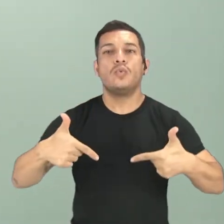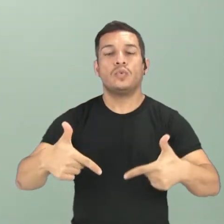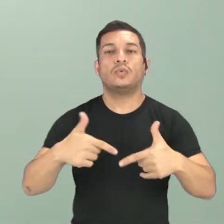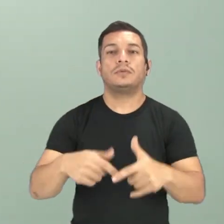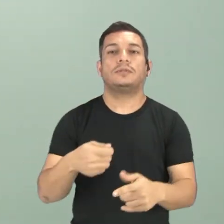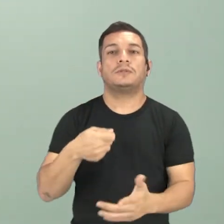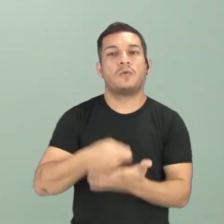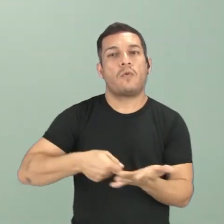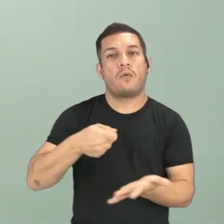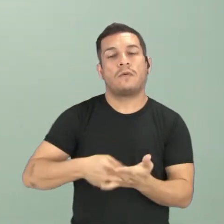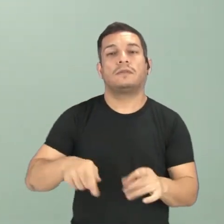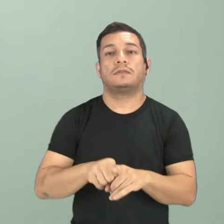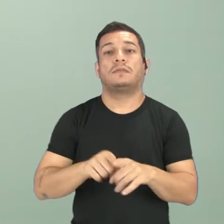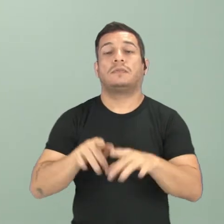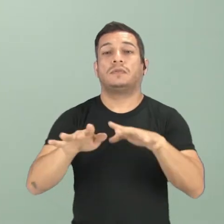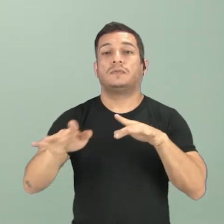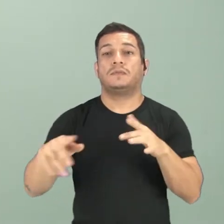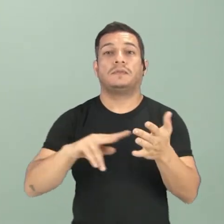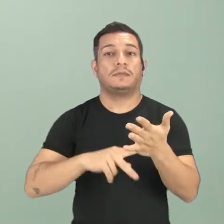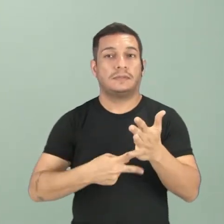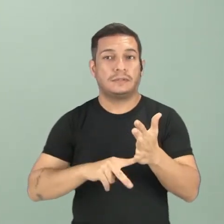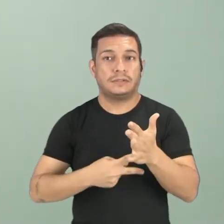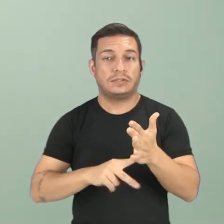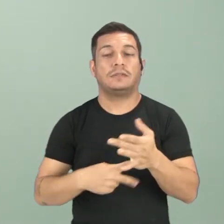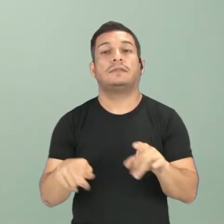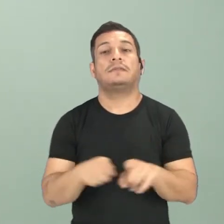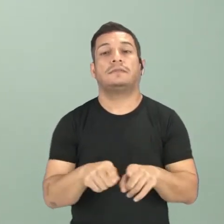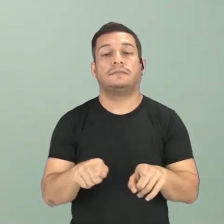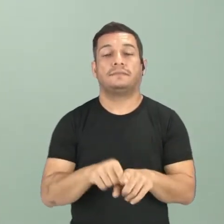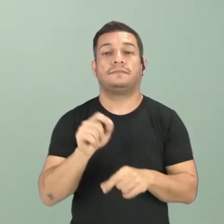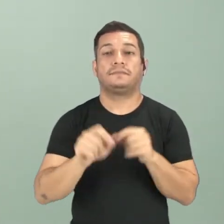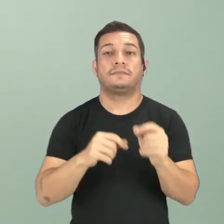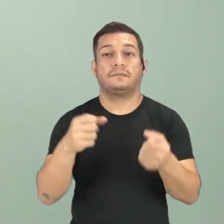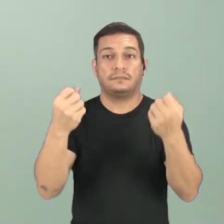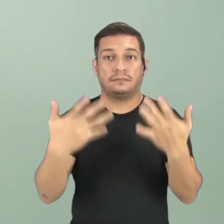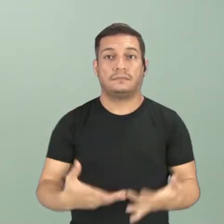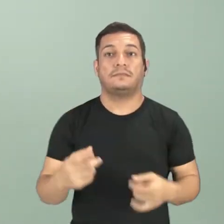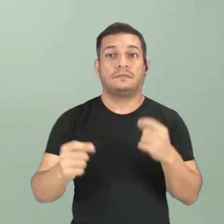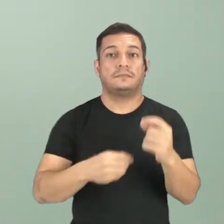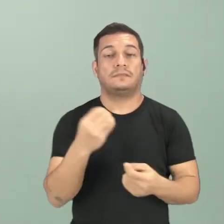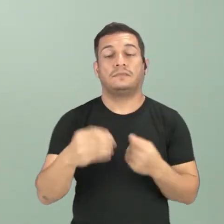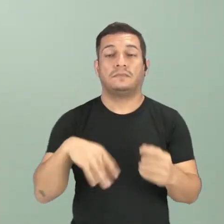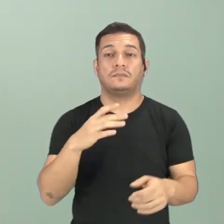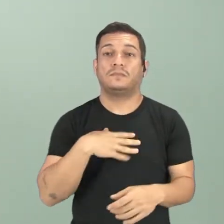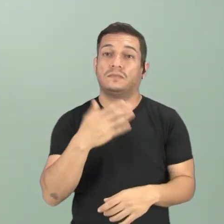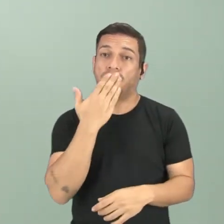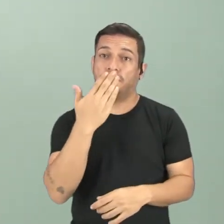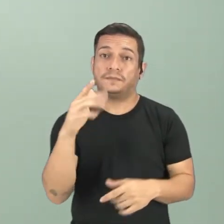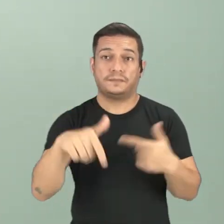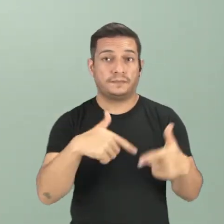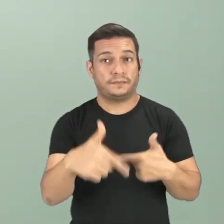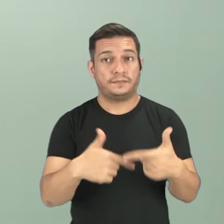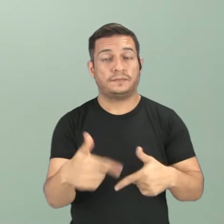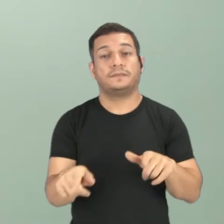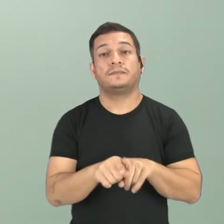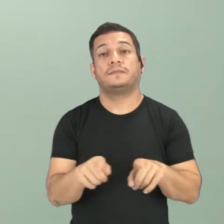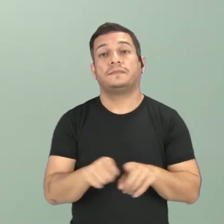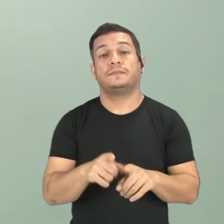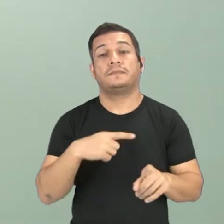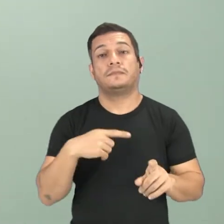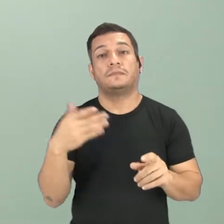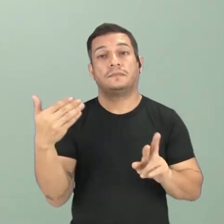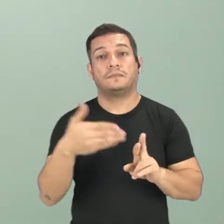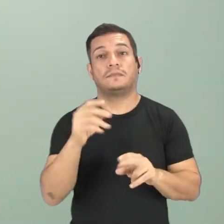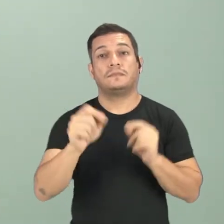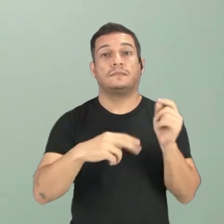caso dos movimentos sindicais, que tratam a respeito das condições de trabalho. E levando em consideração